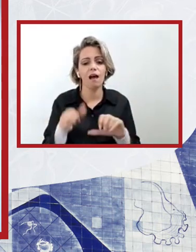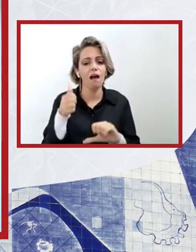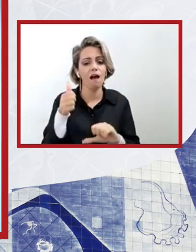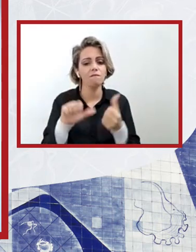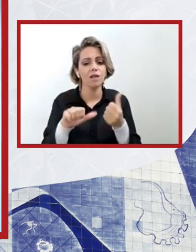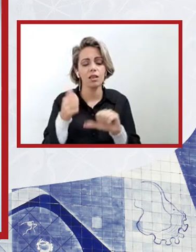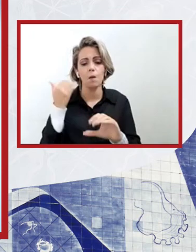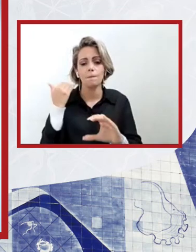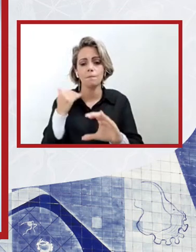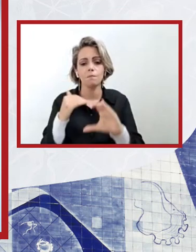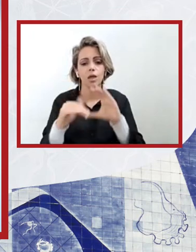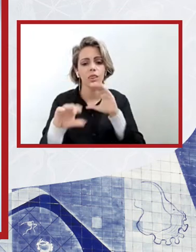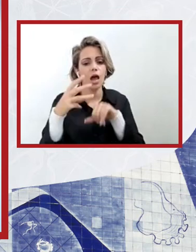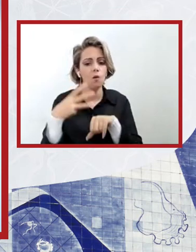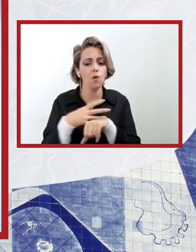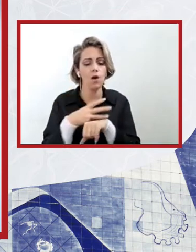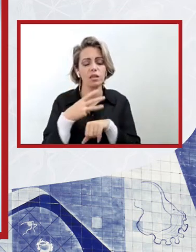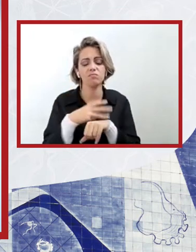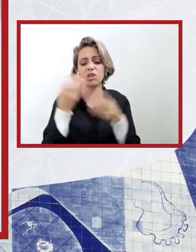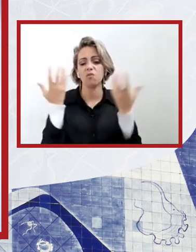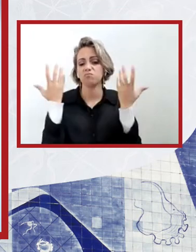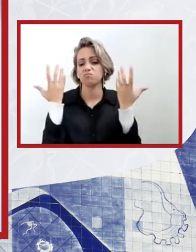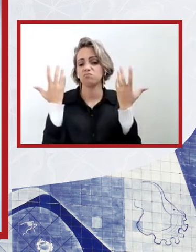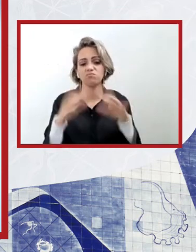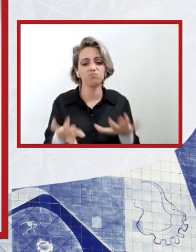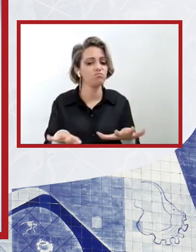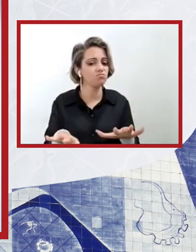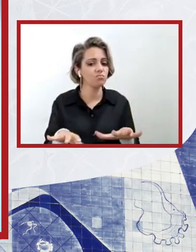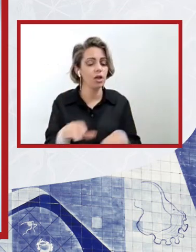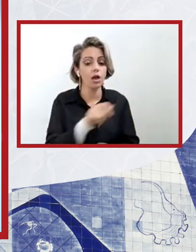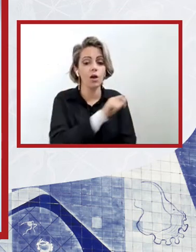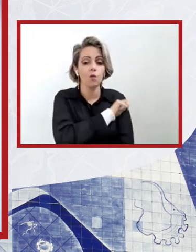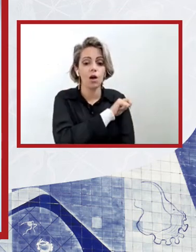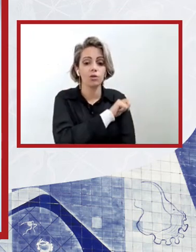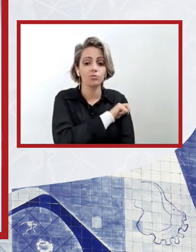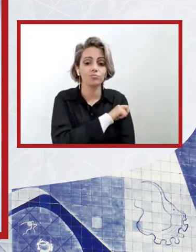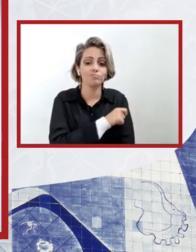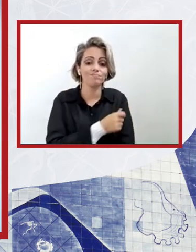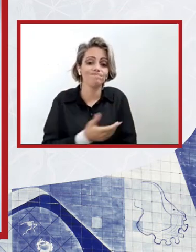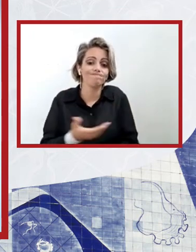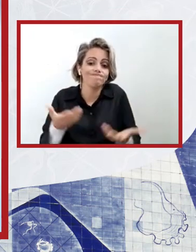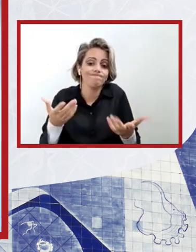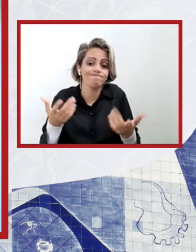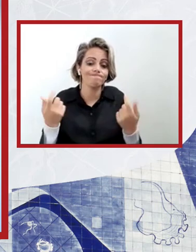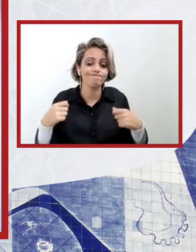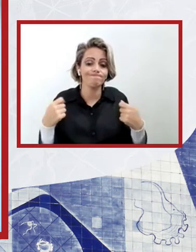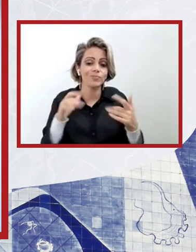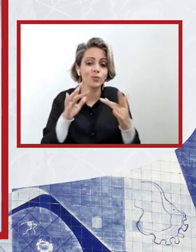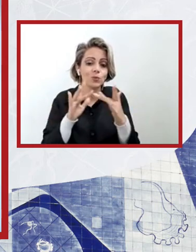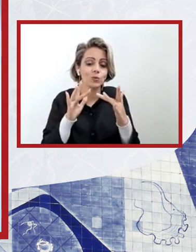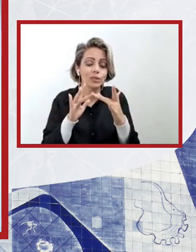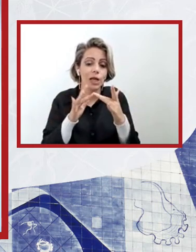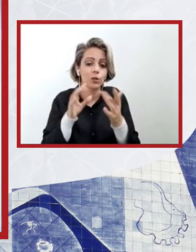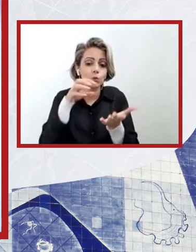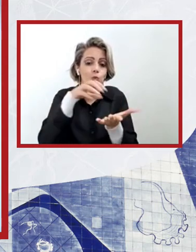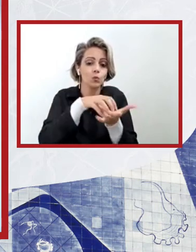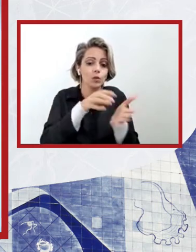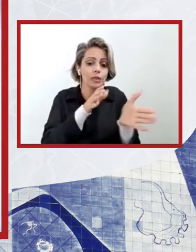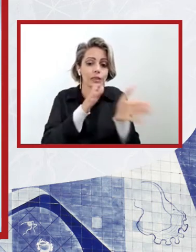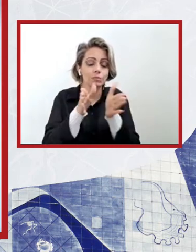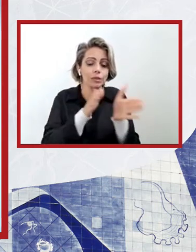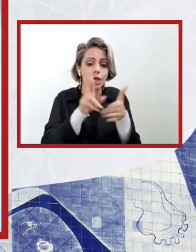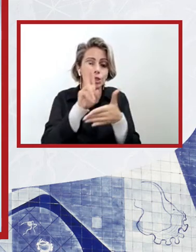pelo WhatsApp, e aí o aluno teve que entrar em contato com o núcleo de acessibilidade da